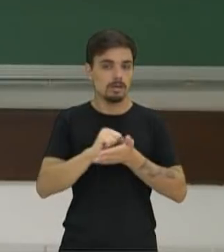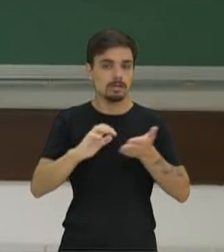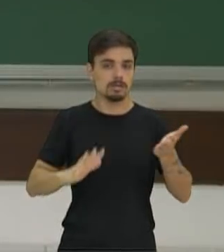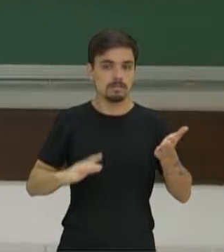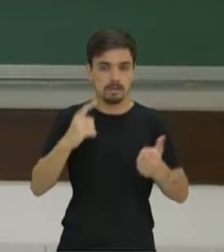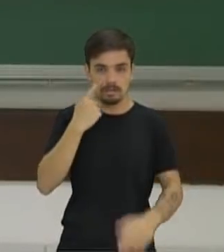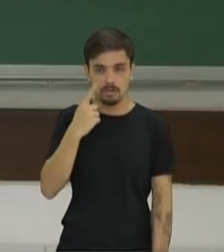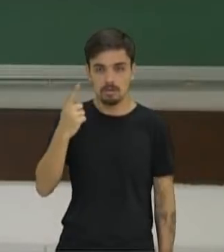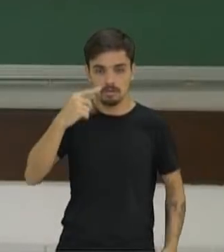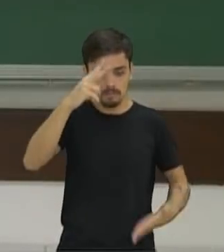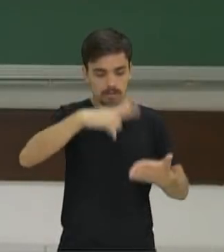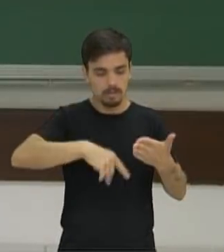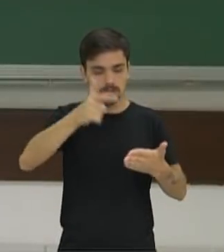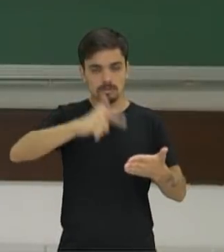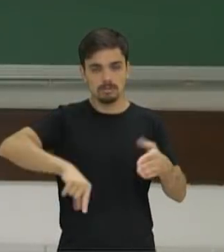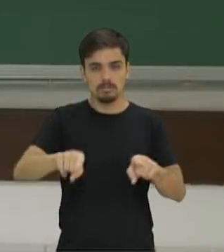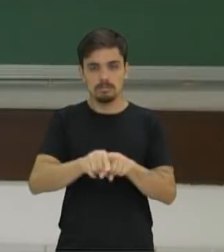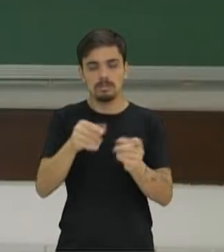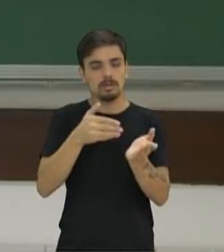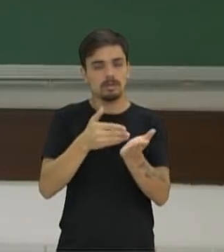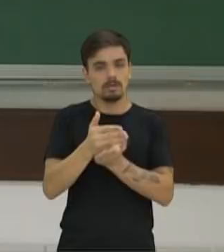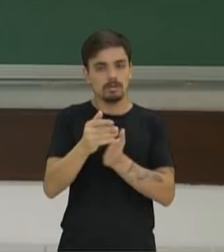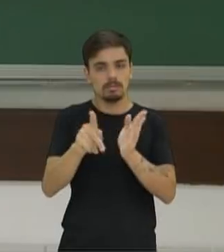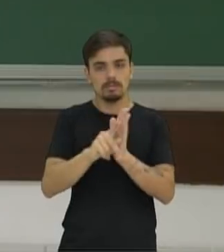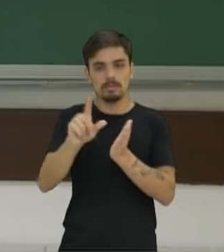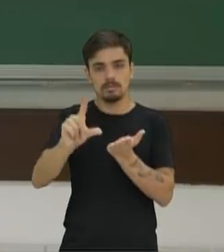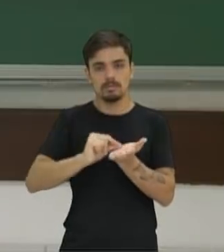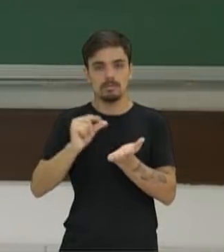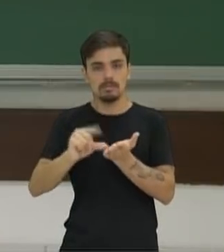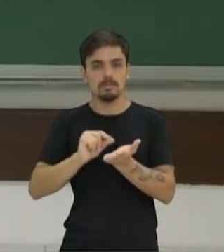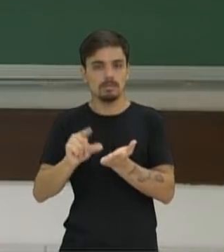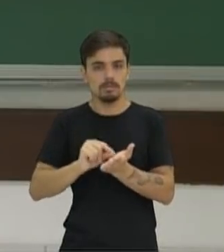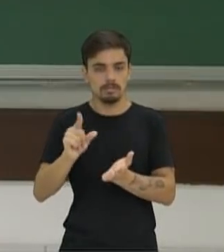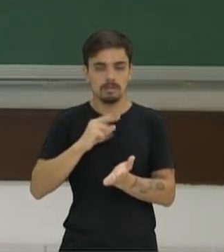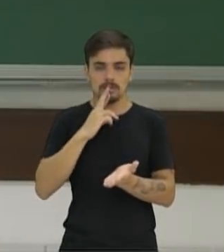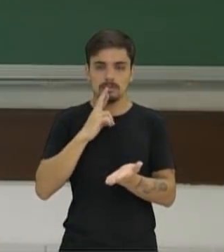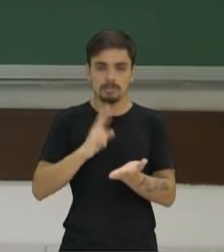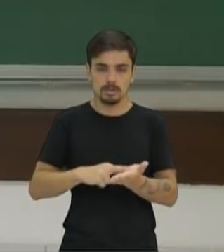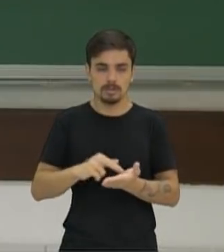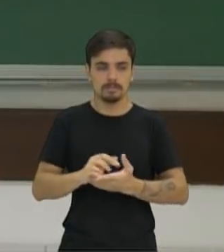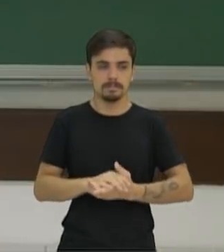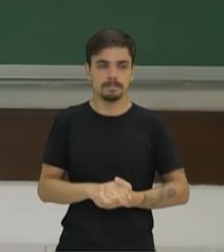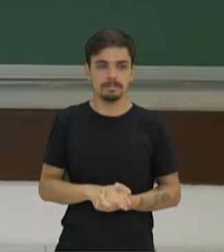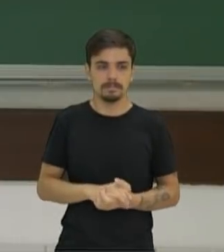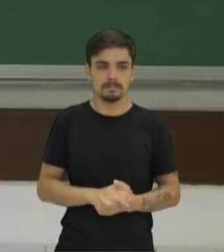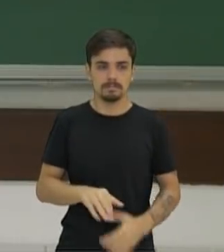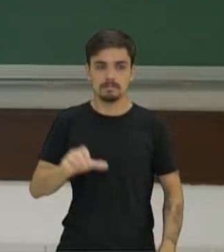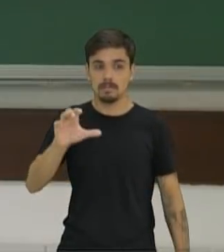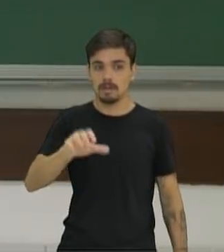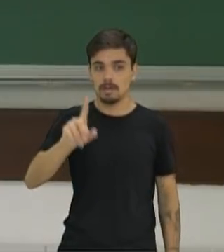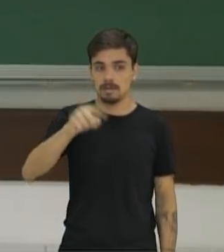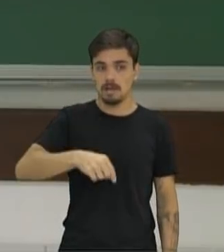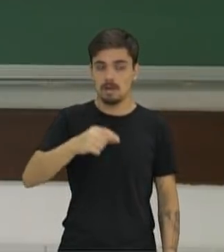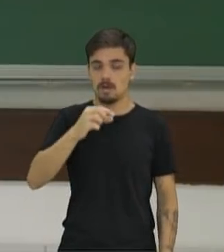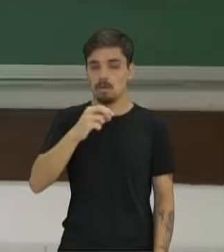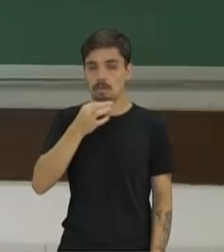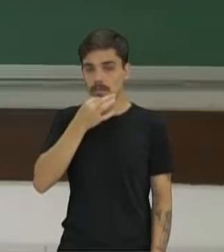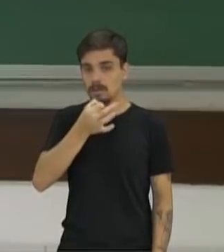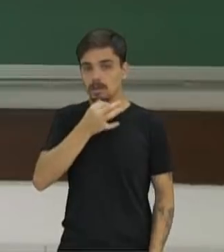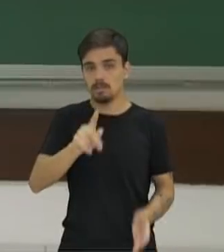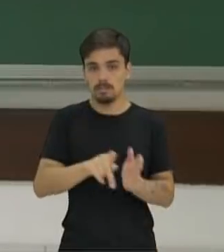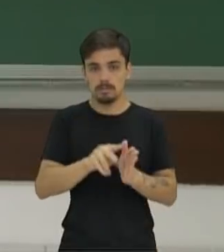Nós vamos reler o início do artigo de opinião e responder: essa é a opinião de um